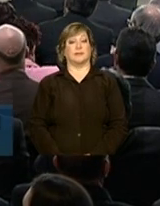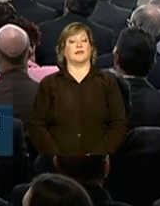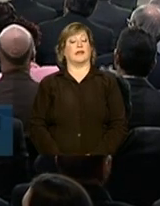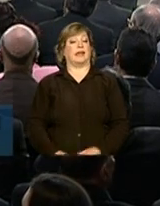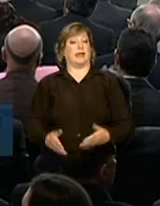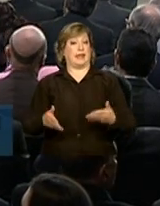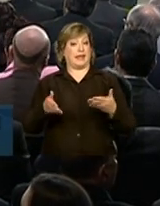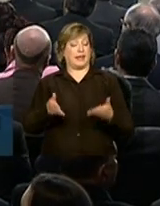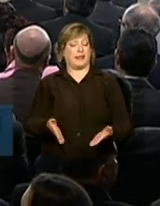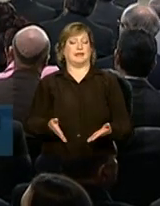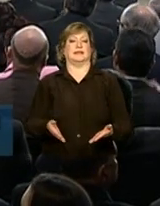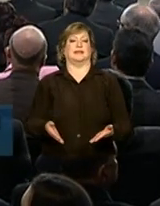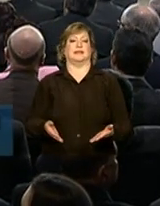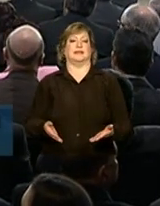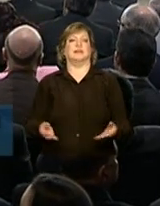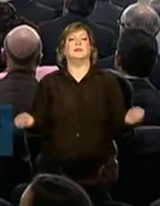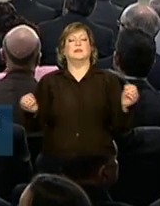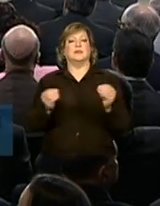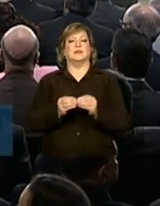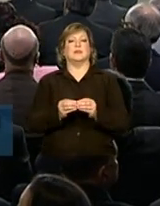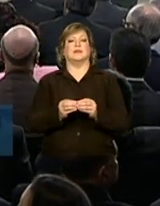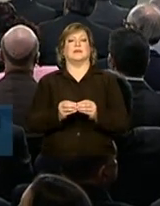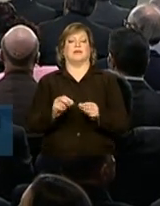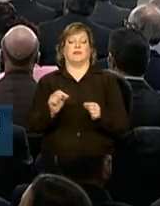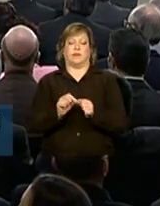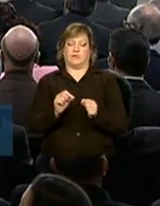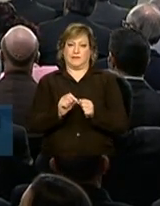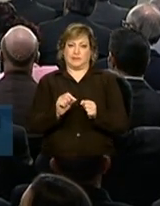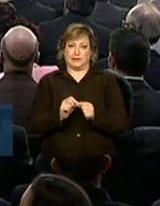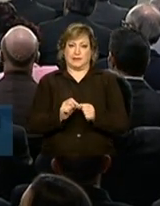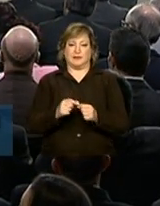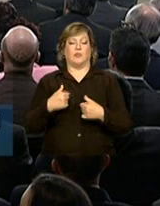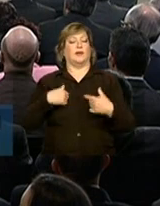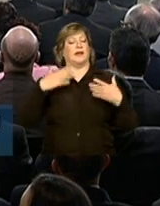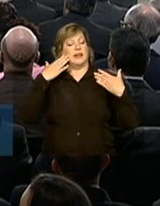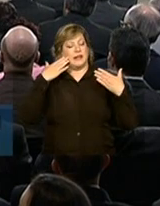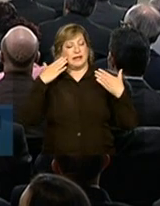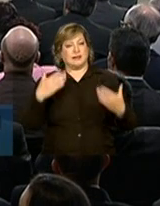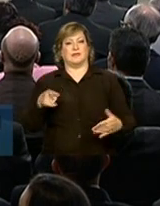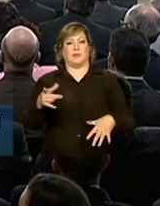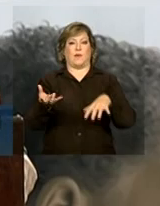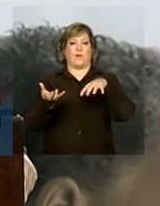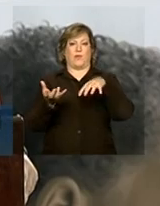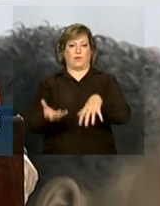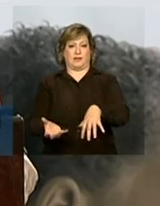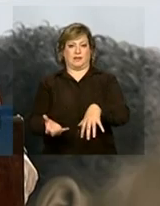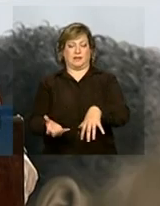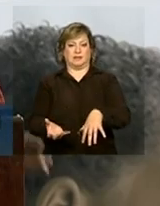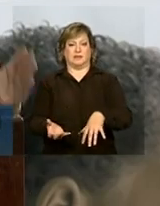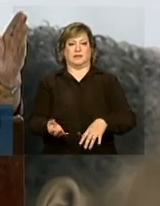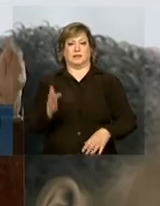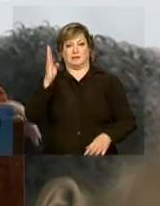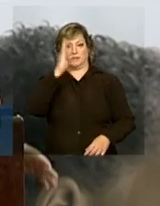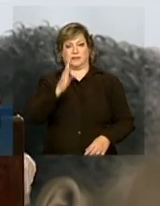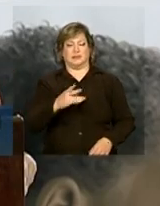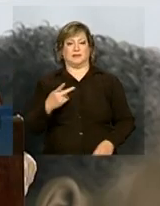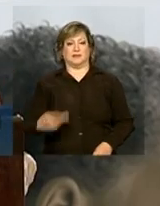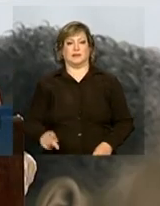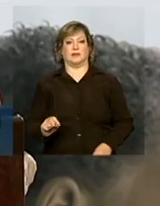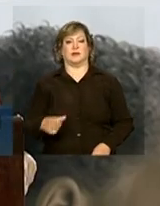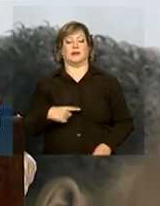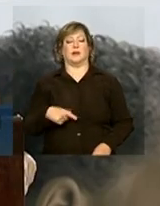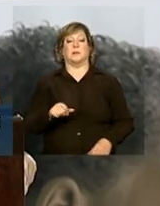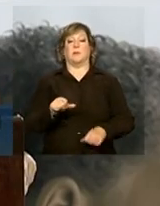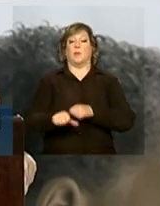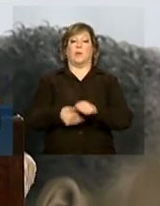Essa alquimia foi feita, e eu agradeço ao Congresso Nacional, essa alquimia de